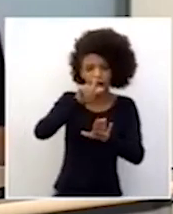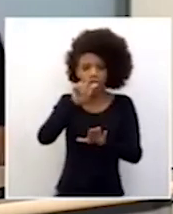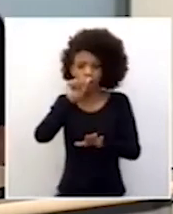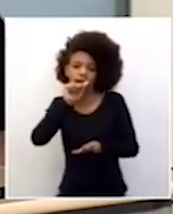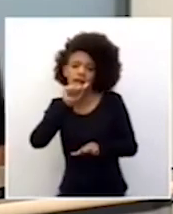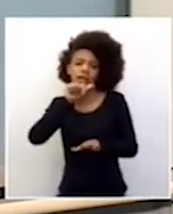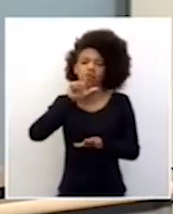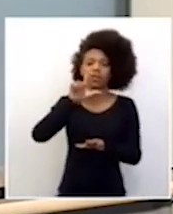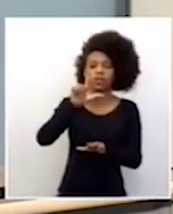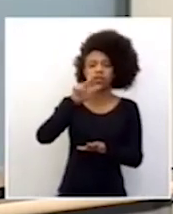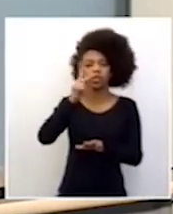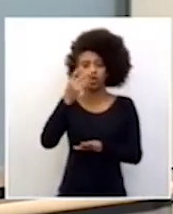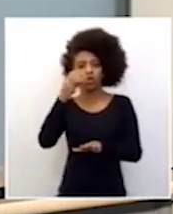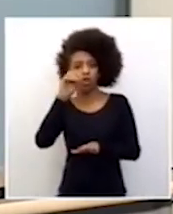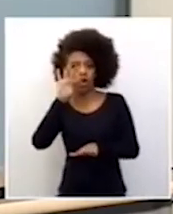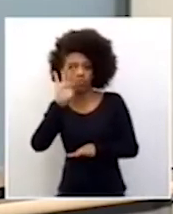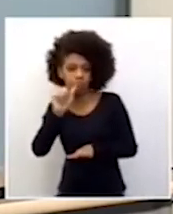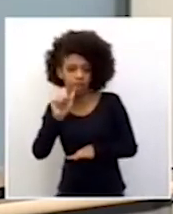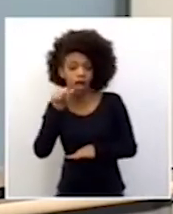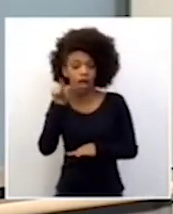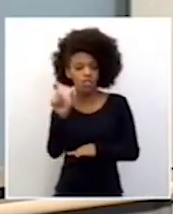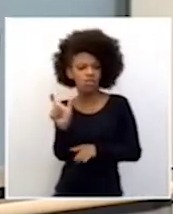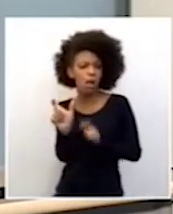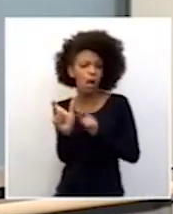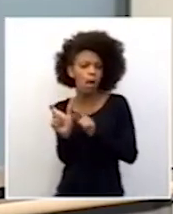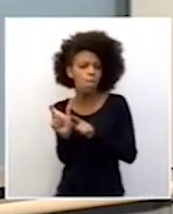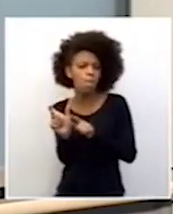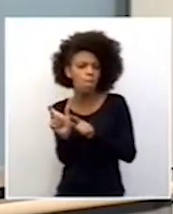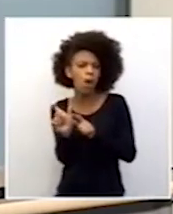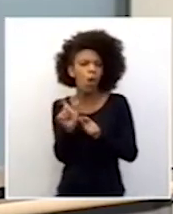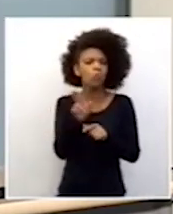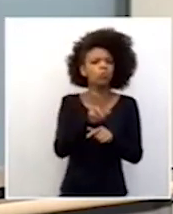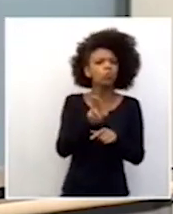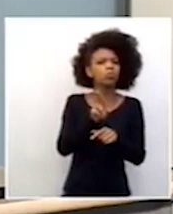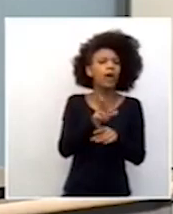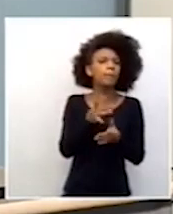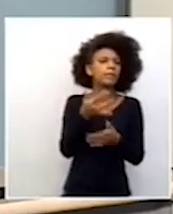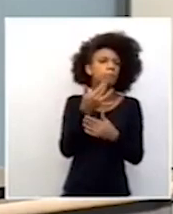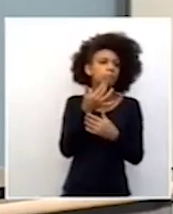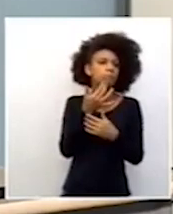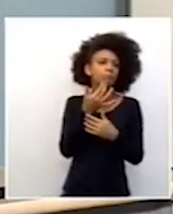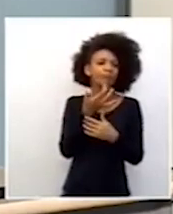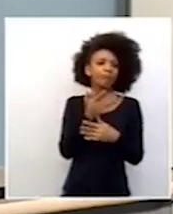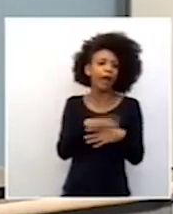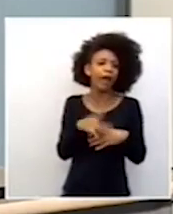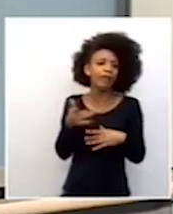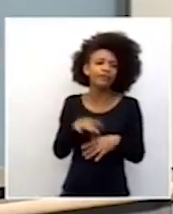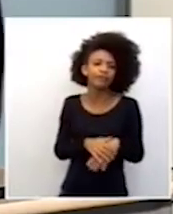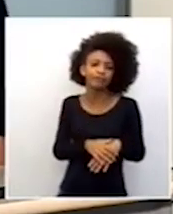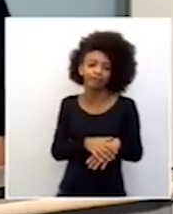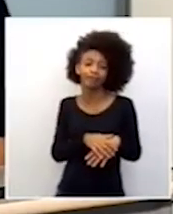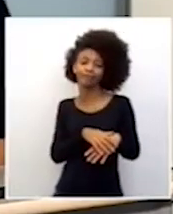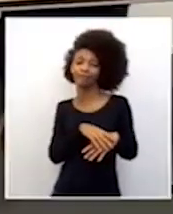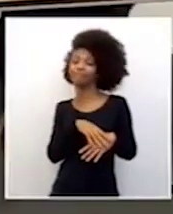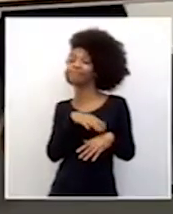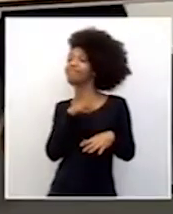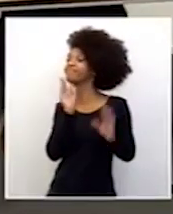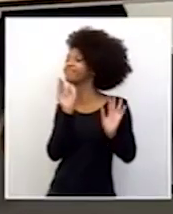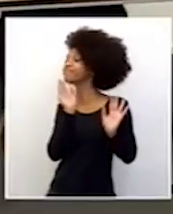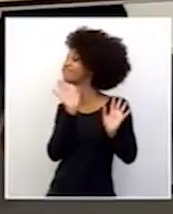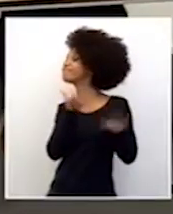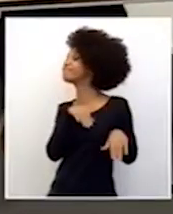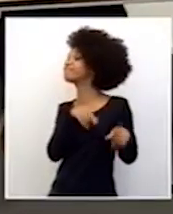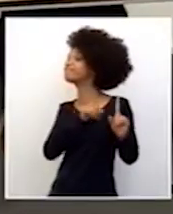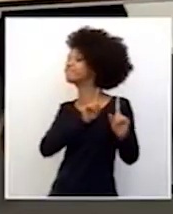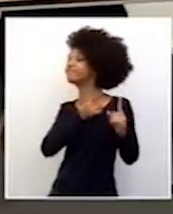um galhofeiro. A galhofa é uma palavra utilizada para o que a gente fala hoje de deboche. Então ele falava, tiração